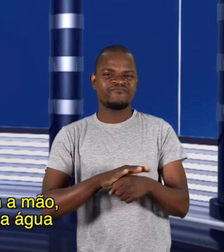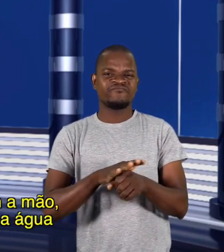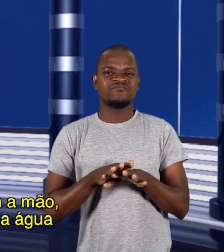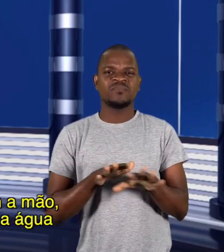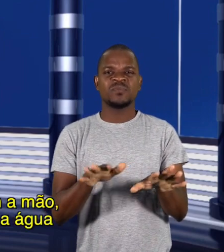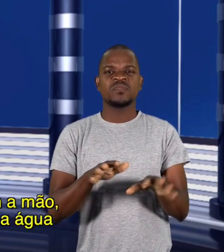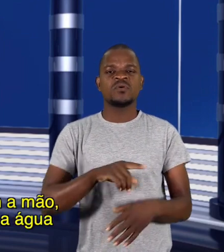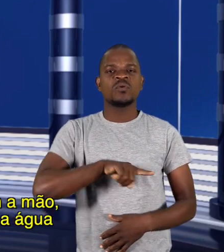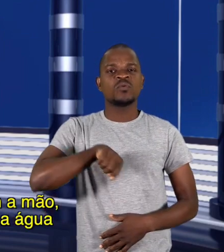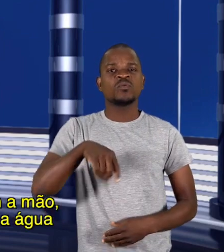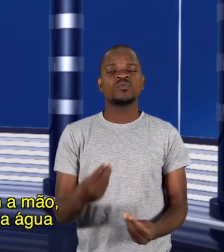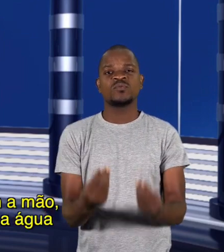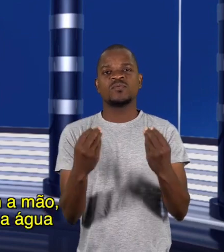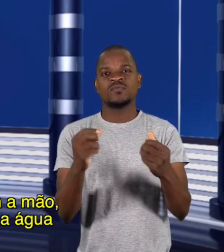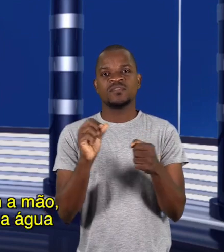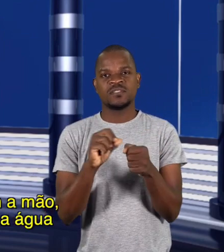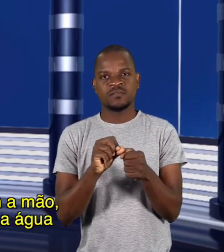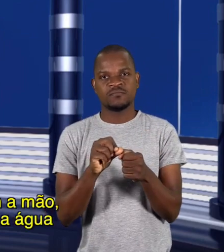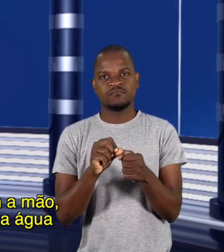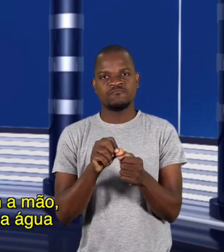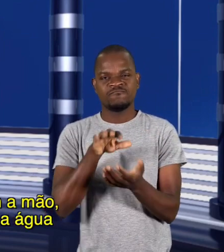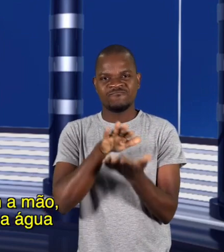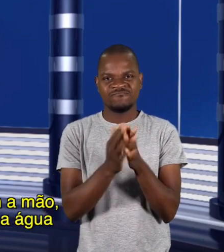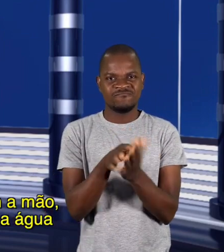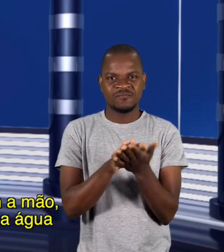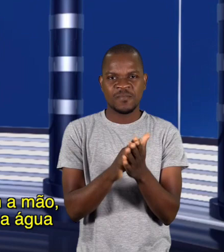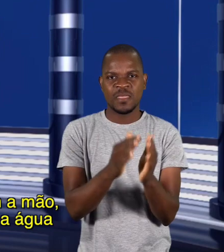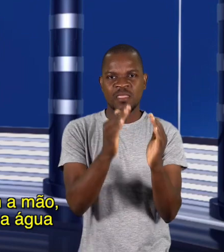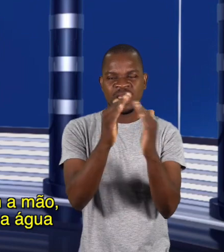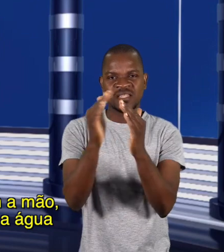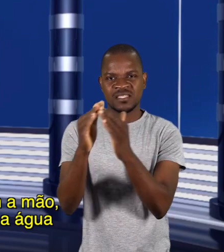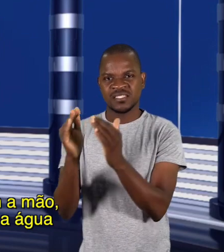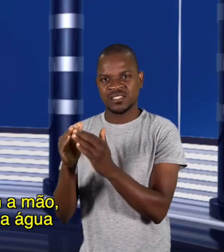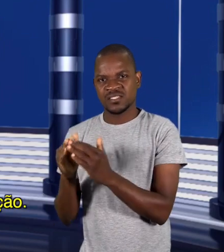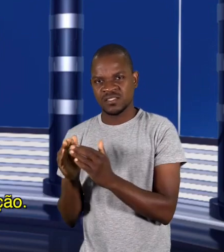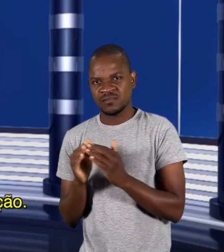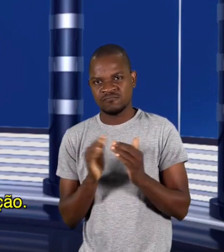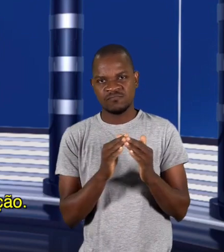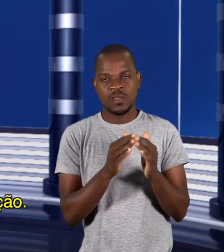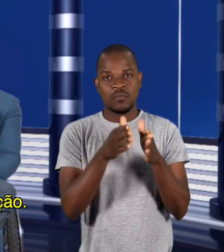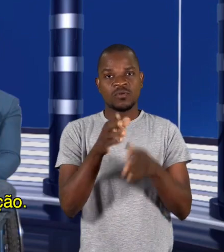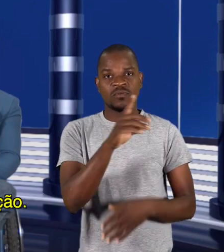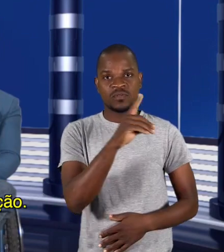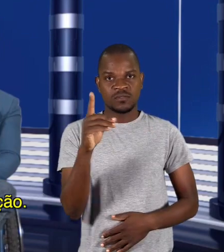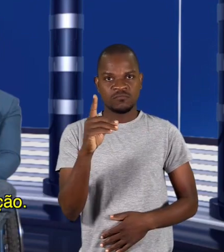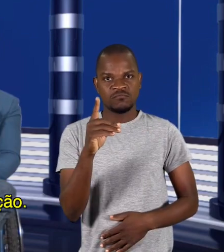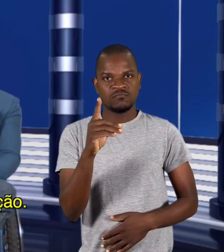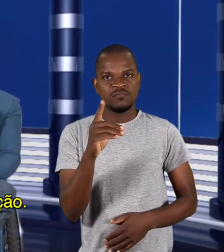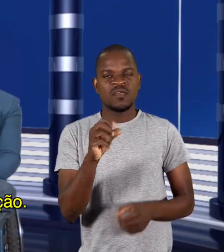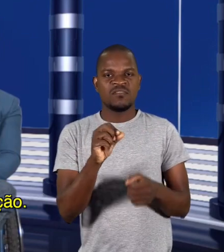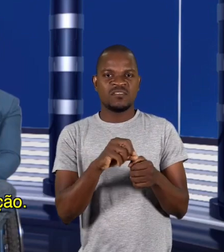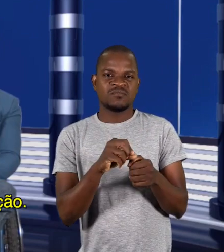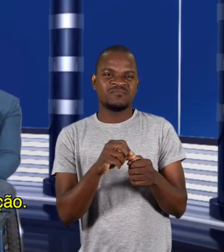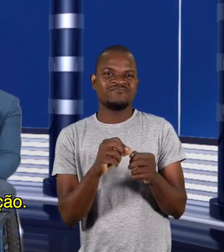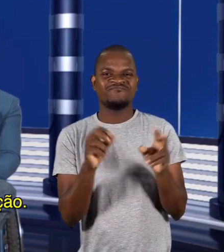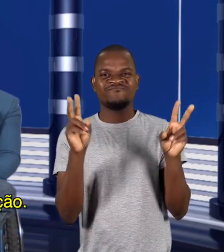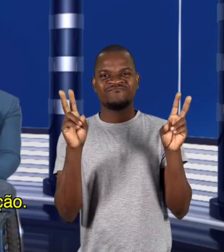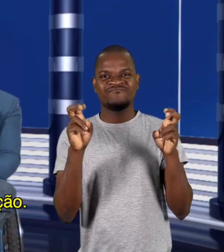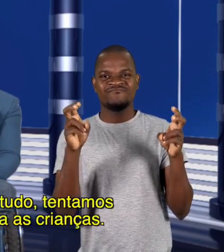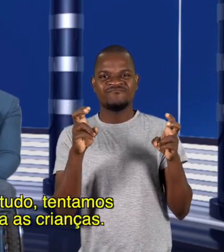temos que pegar necessariamente com as mãos, é simplesmente com os pés. É na base do pedal que já cai a água e vai se fazendo a desinfeção.